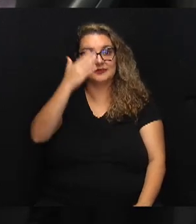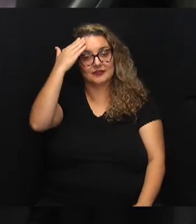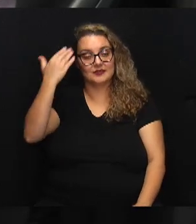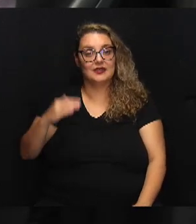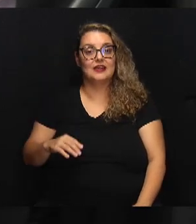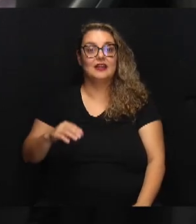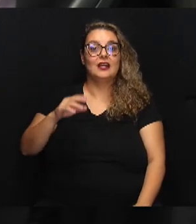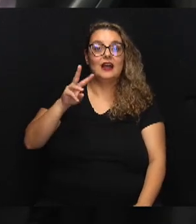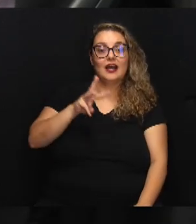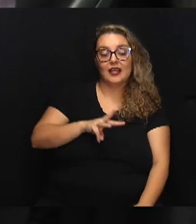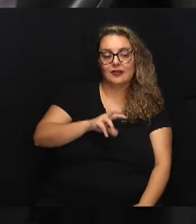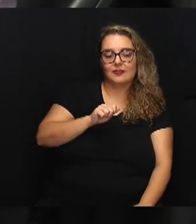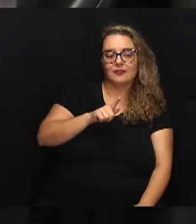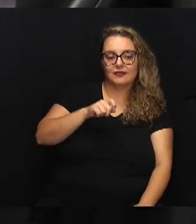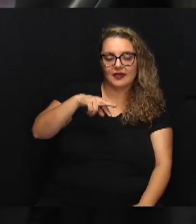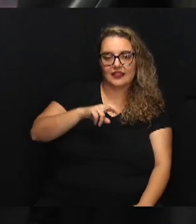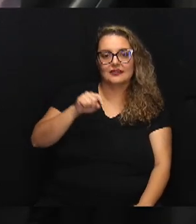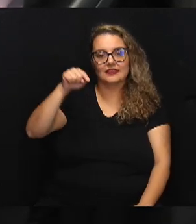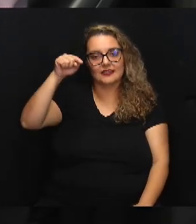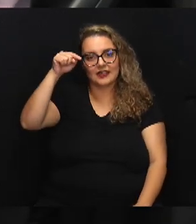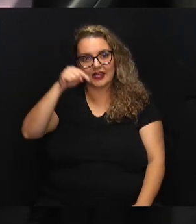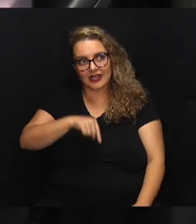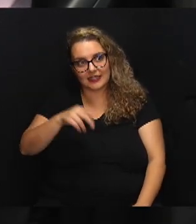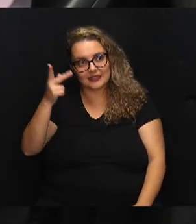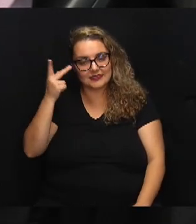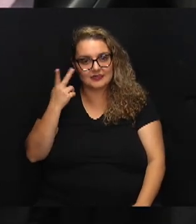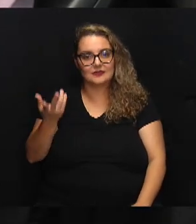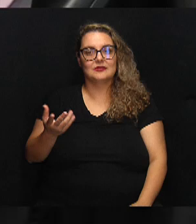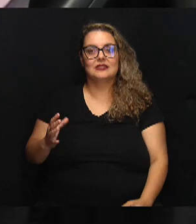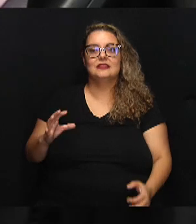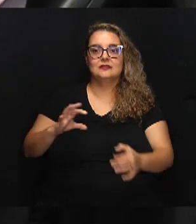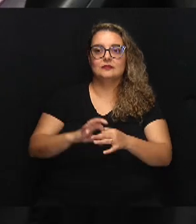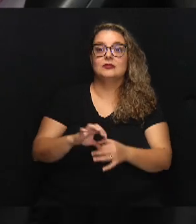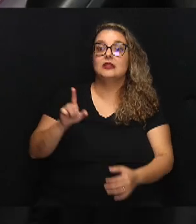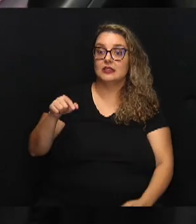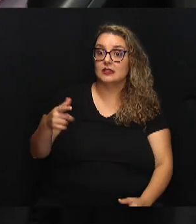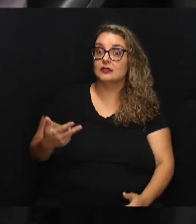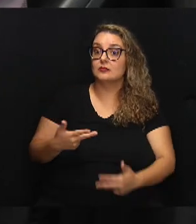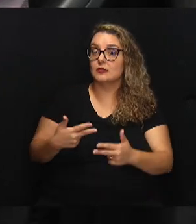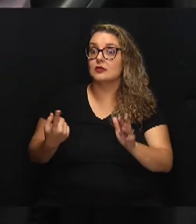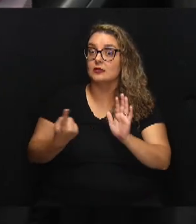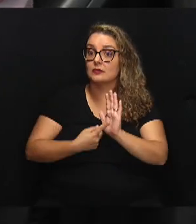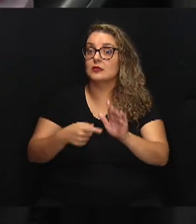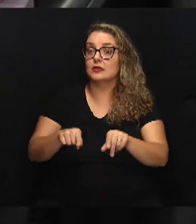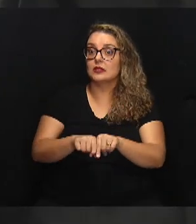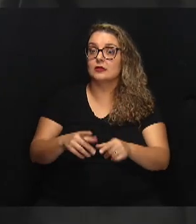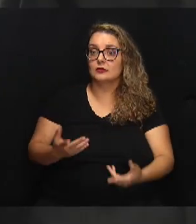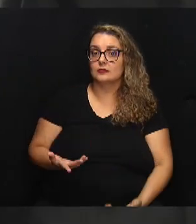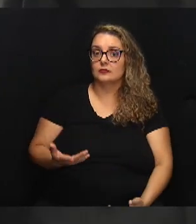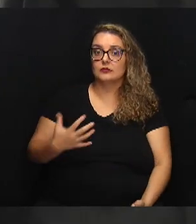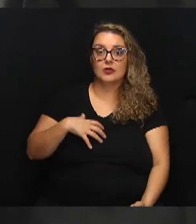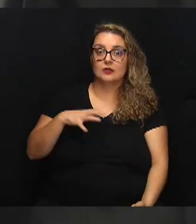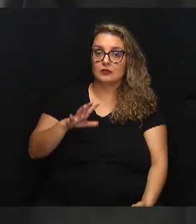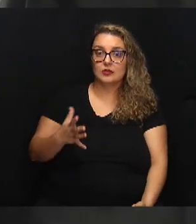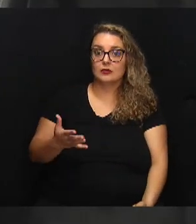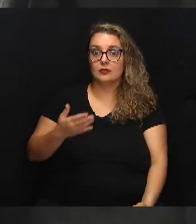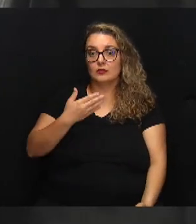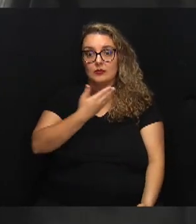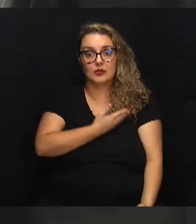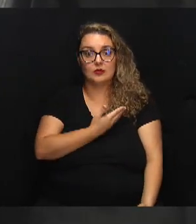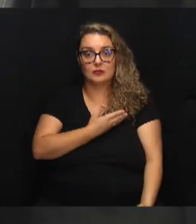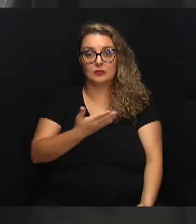São Paulo e manter essa conexão? Então, isso é uma coisa que me marcou muito também, porque era isso, né? Enquanto meus